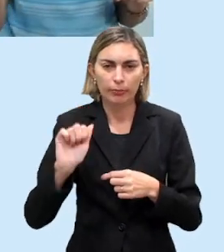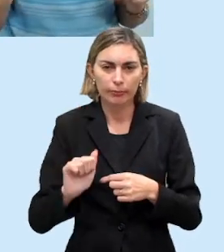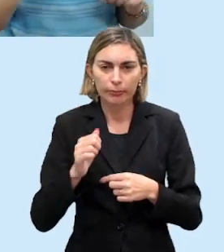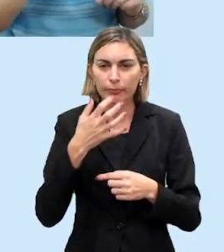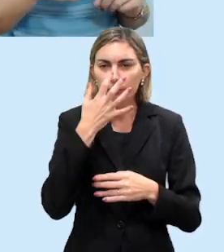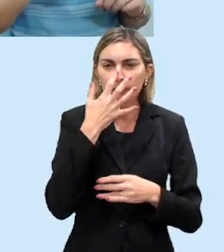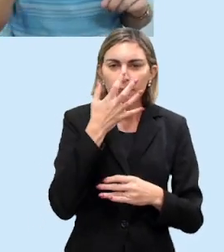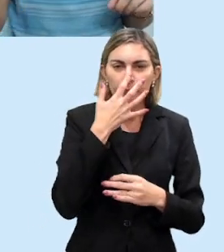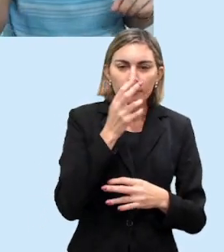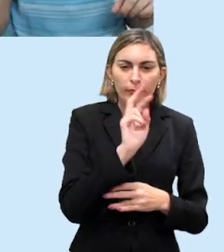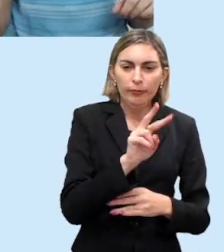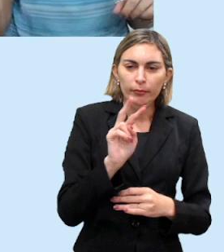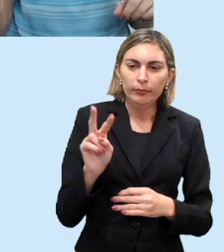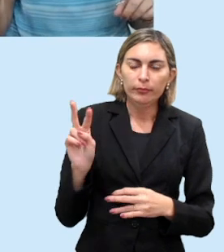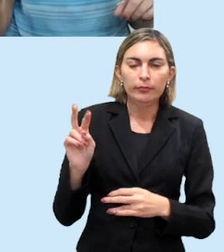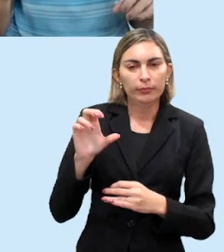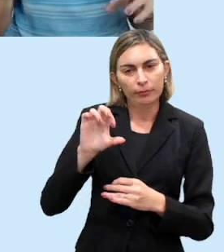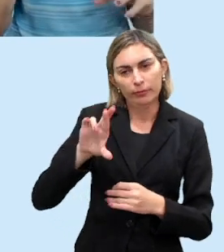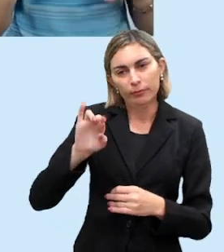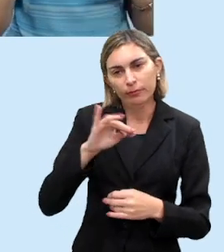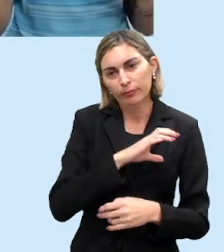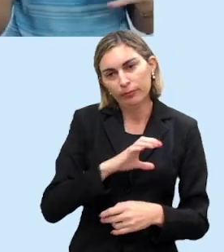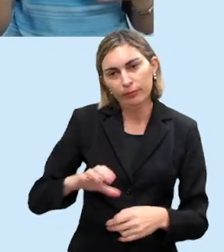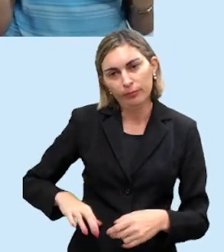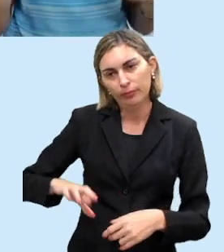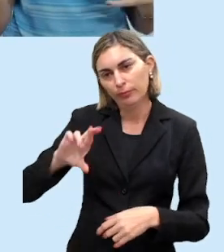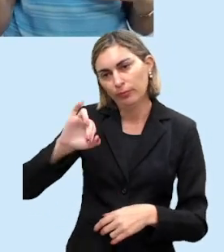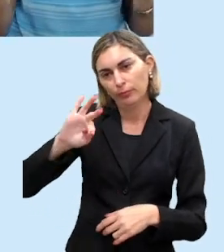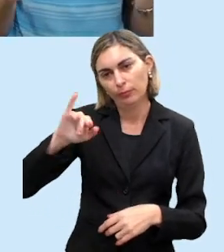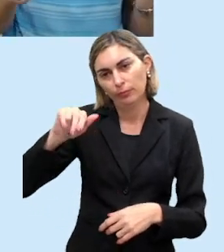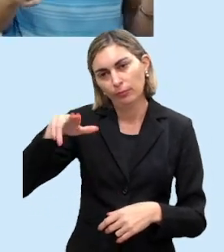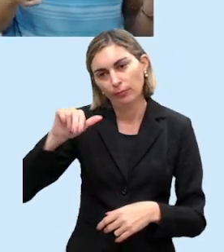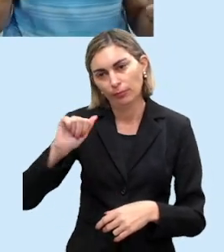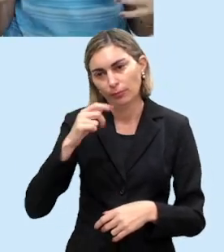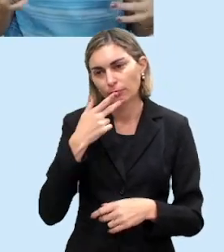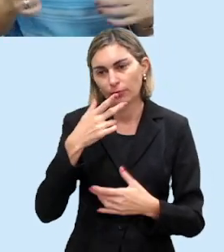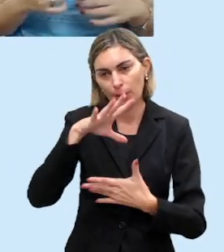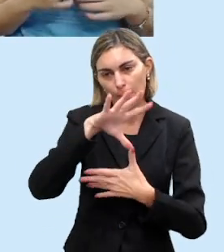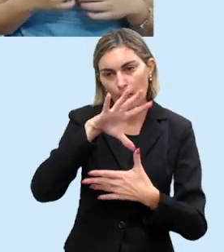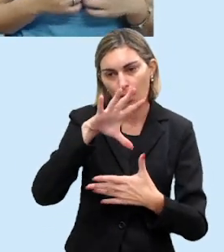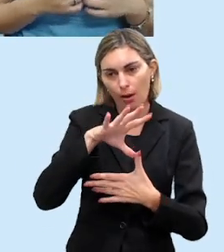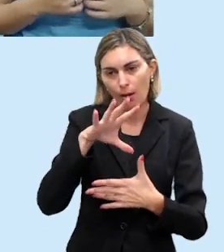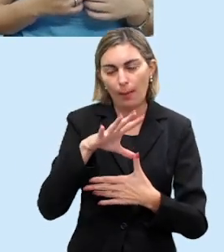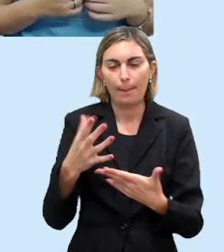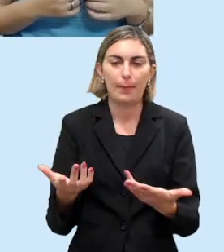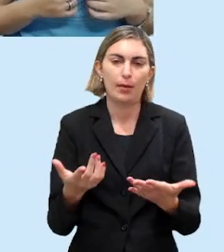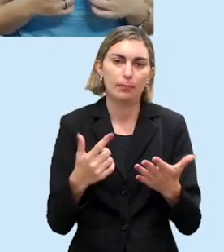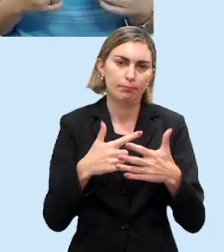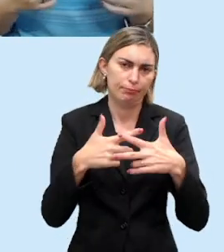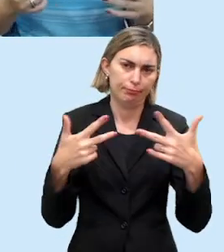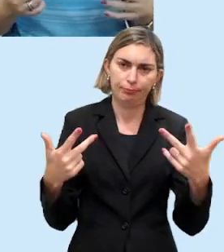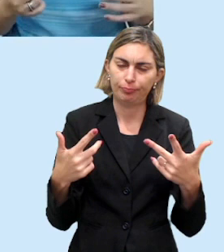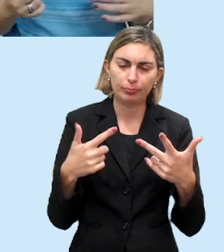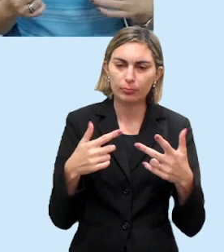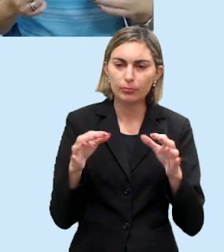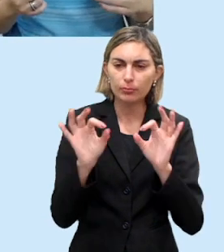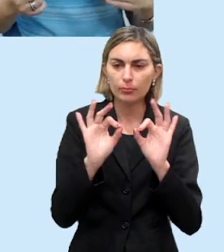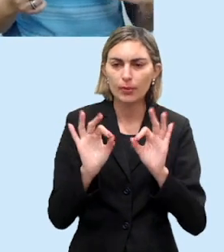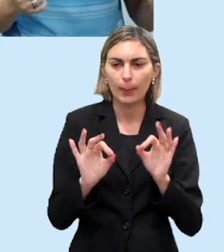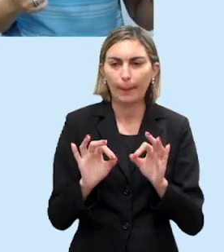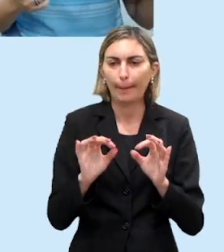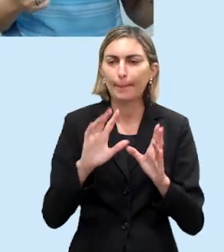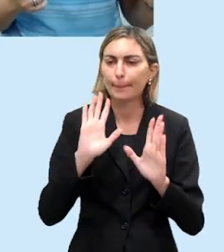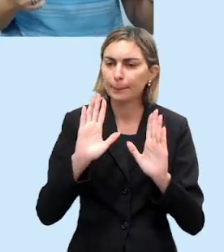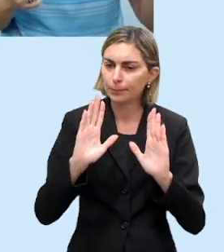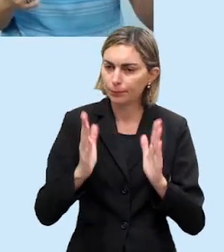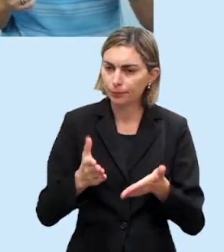observa, né, que no cristianismo, né, quando a gente ainda nem falava em marcas, em logotipo, né, em nada disso,